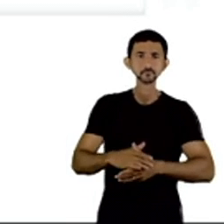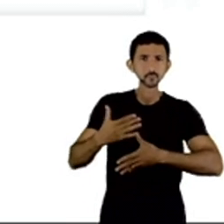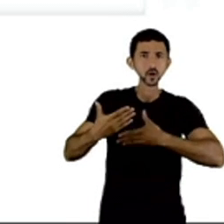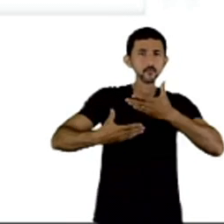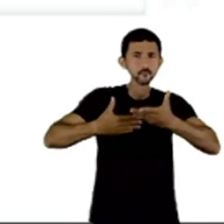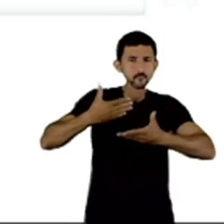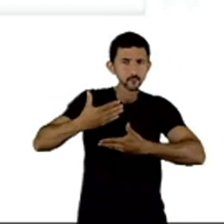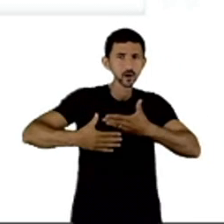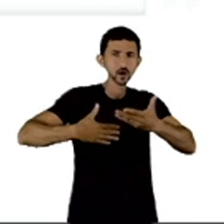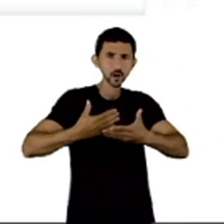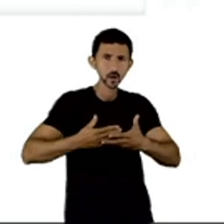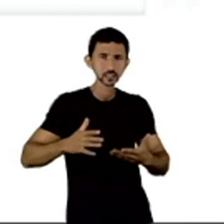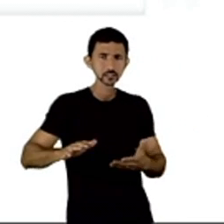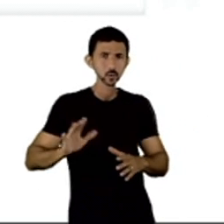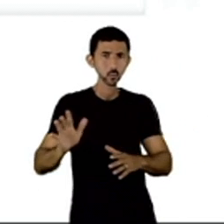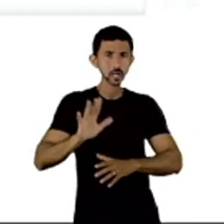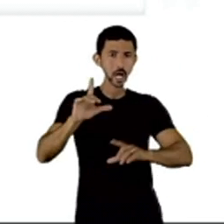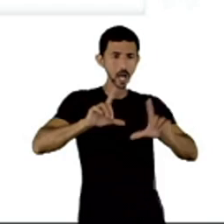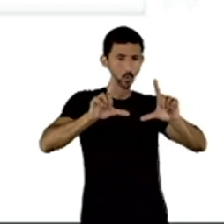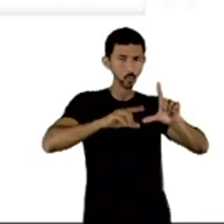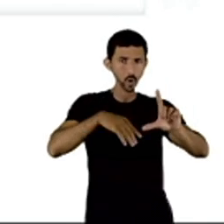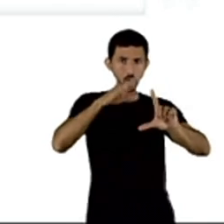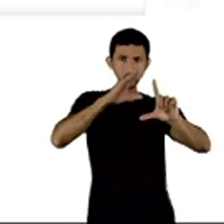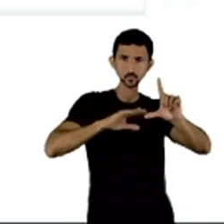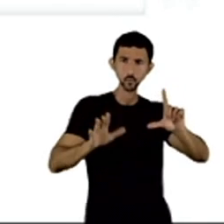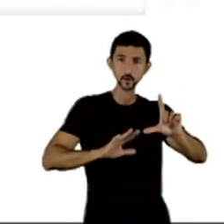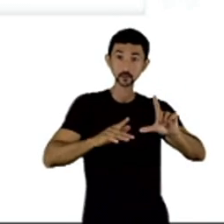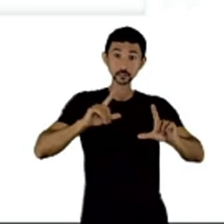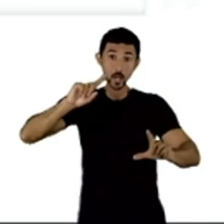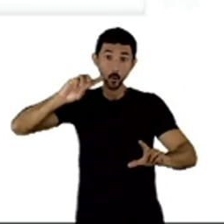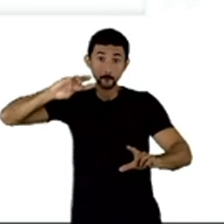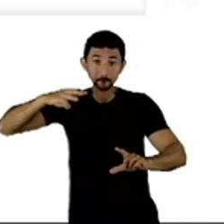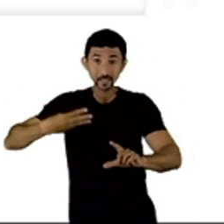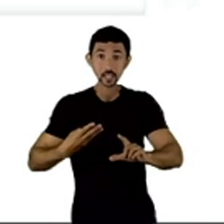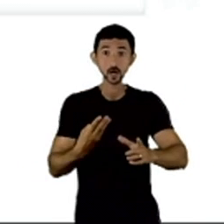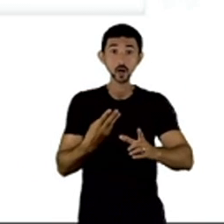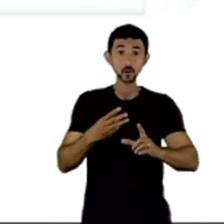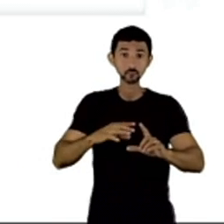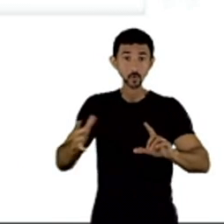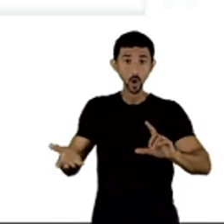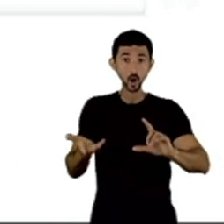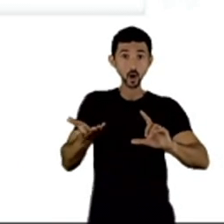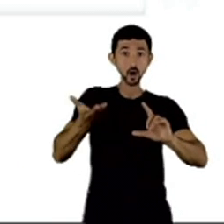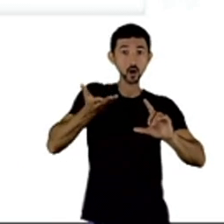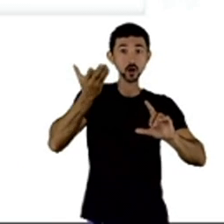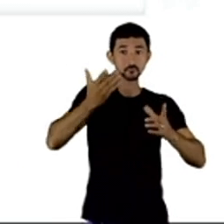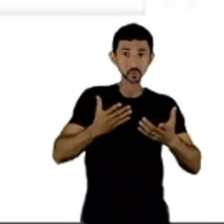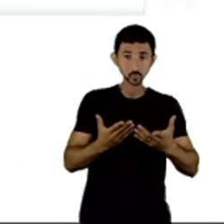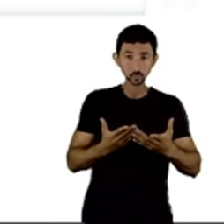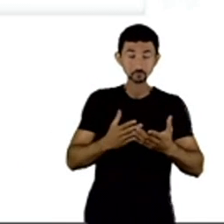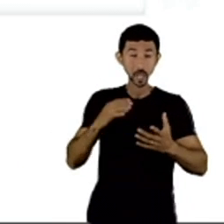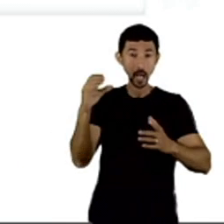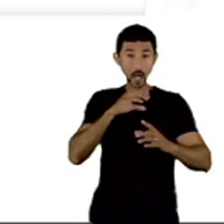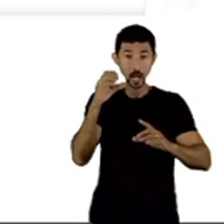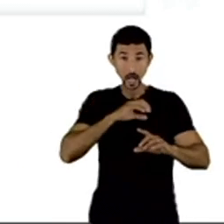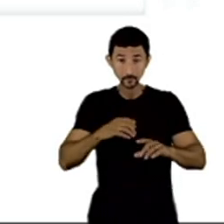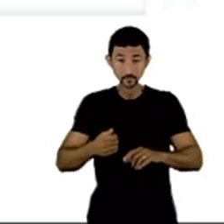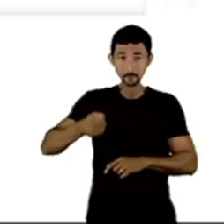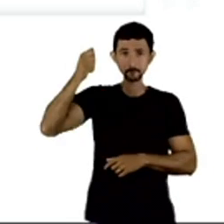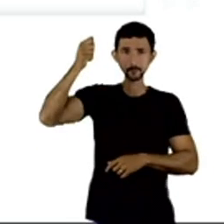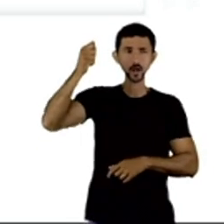lances que elevavam o preço do quadro em 1 milhão a cada 3 segundos eram sinalizados por